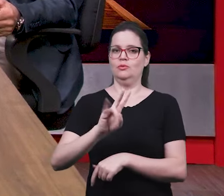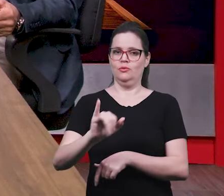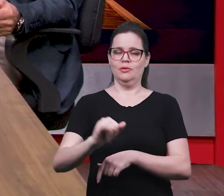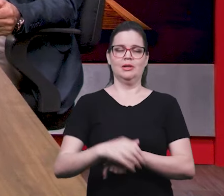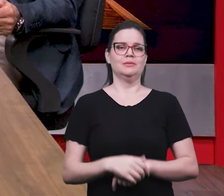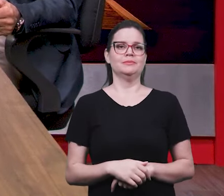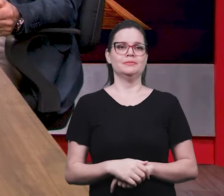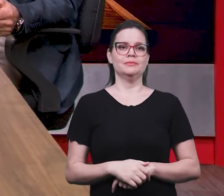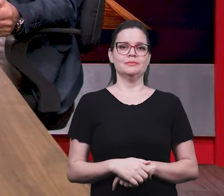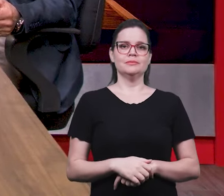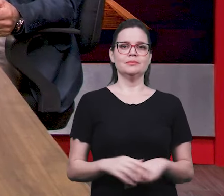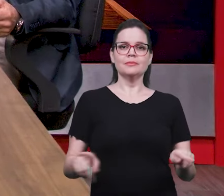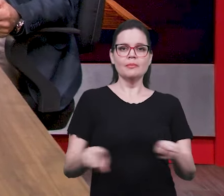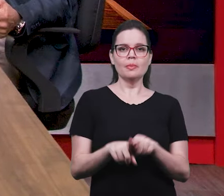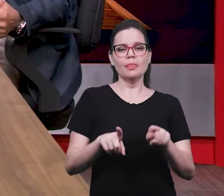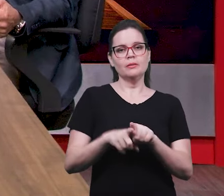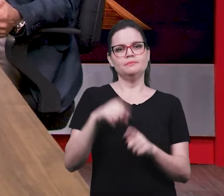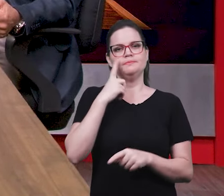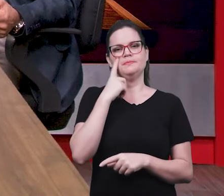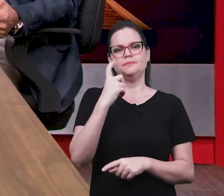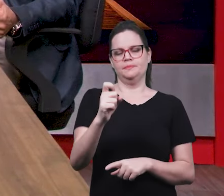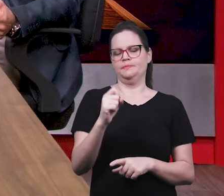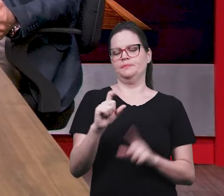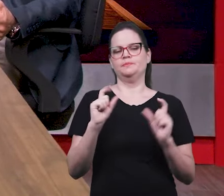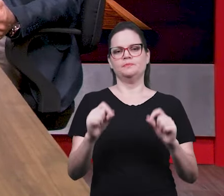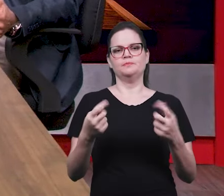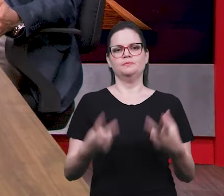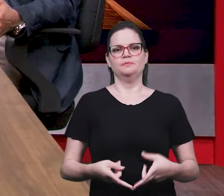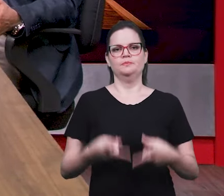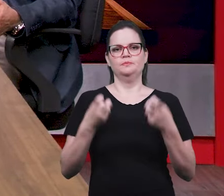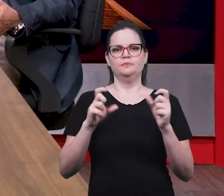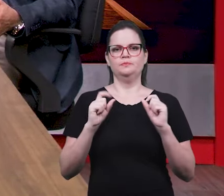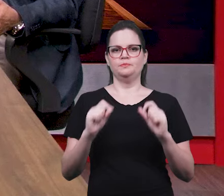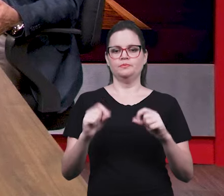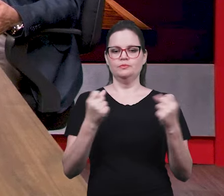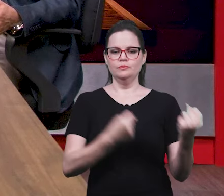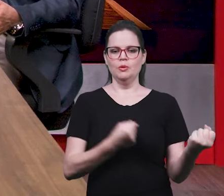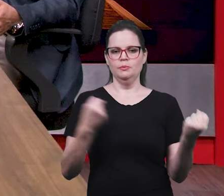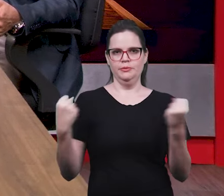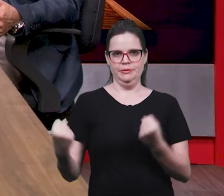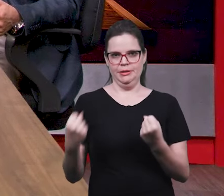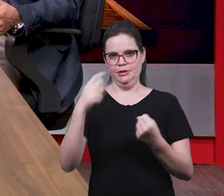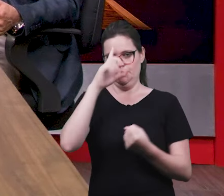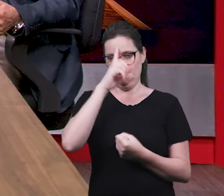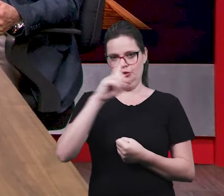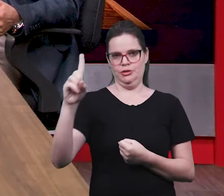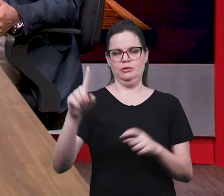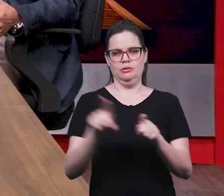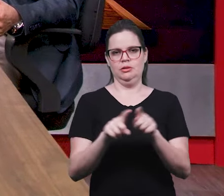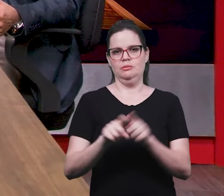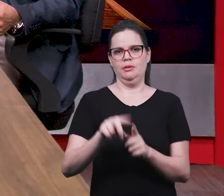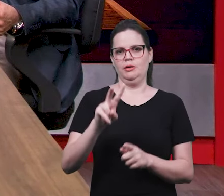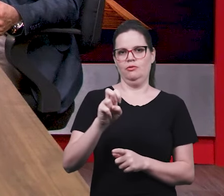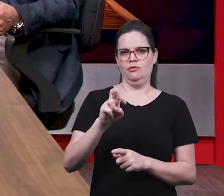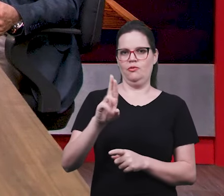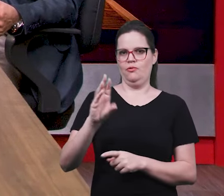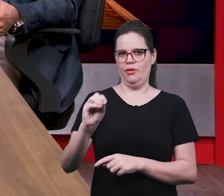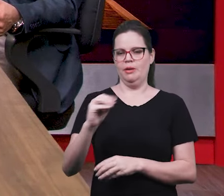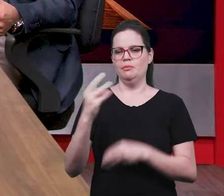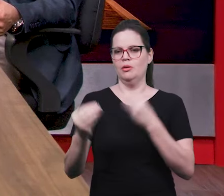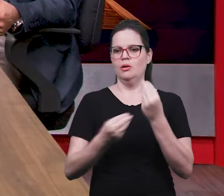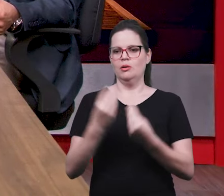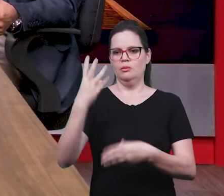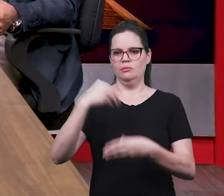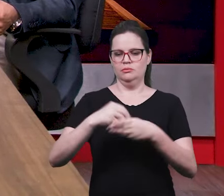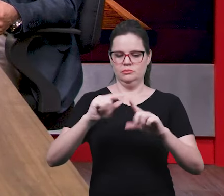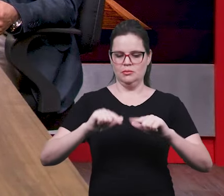com relação ao verbo e ao poder de Deus, como que isso se manifestou dentro da ação